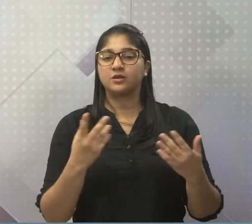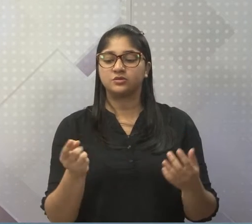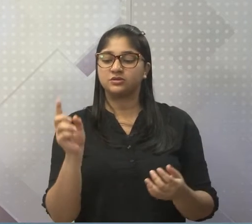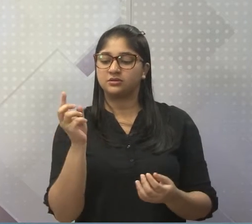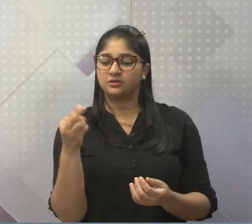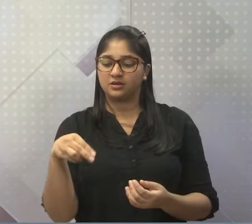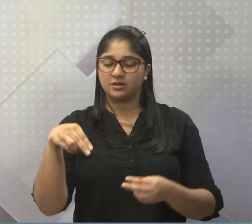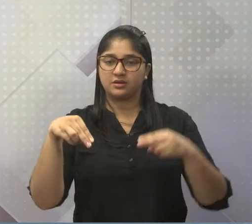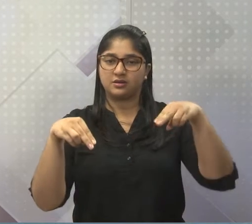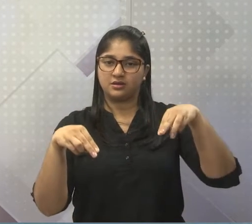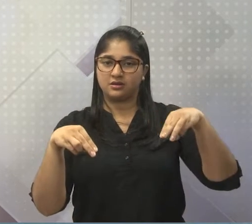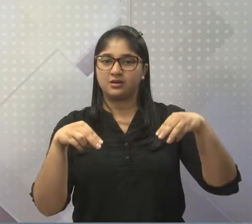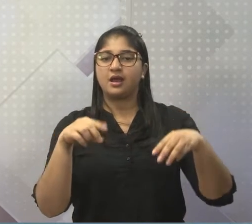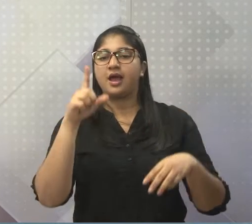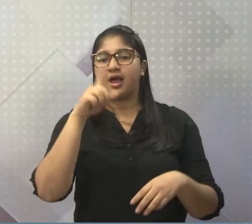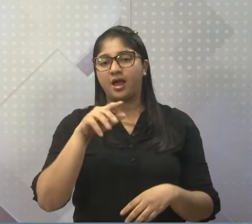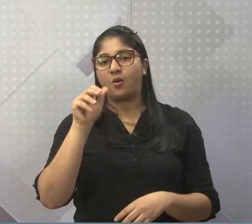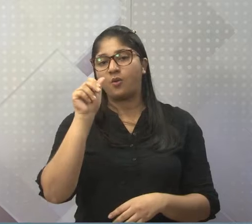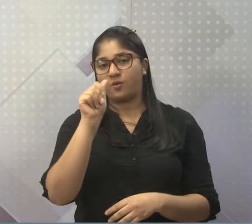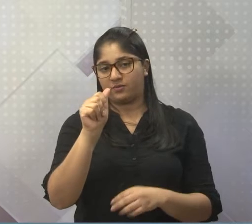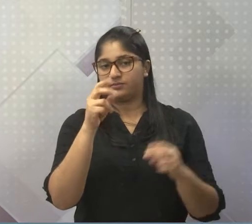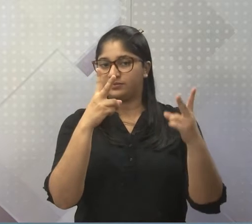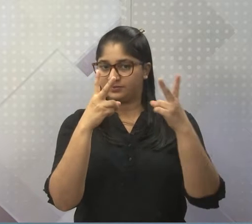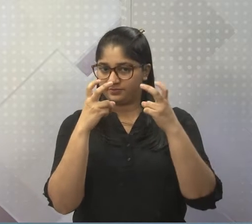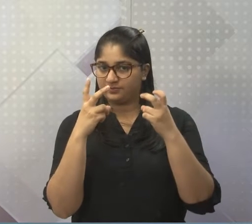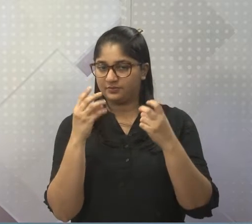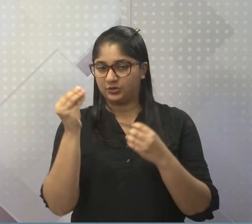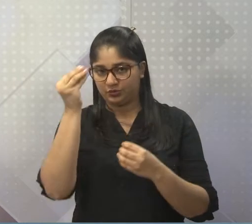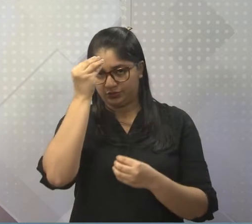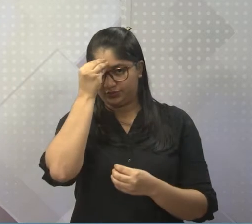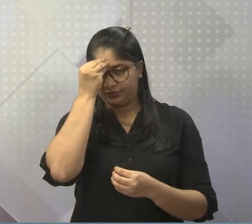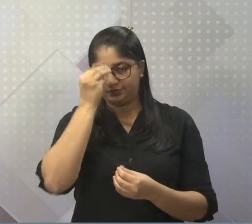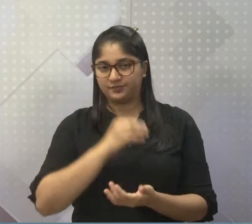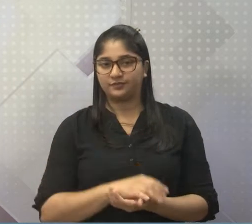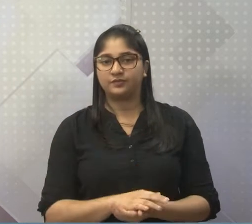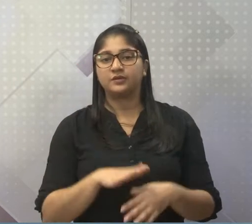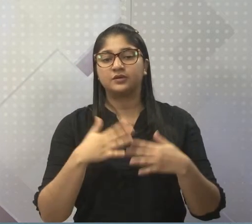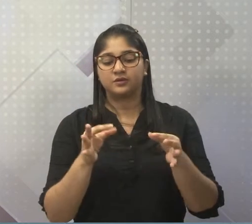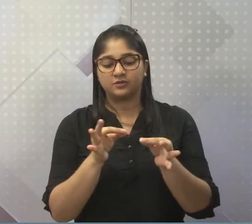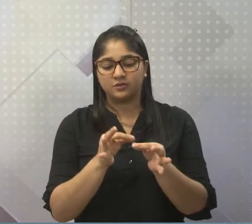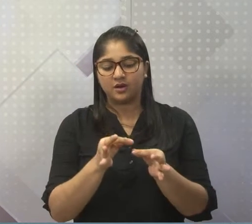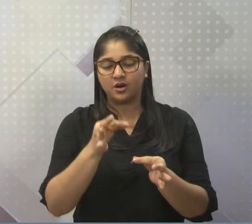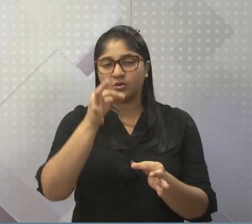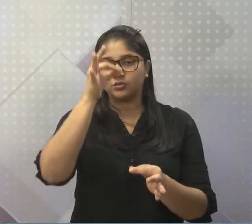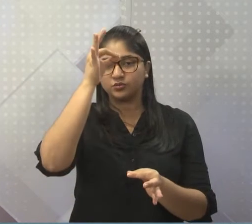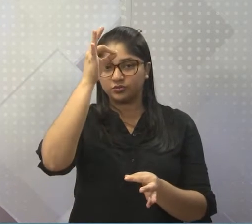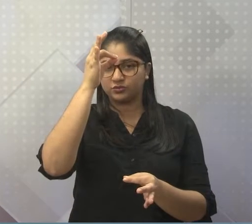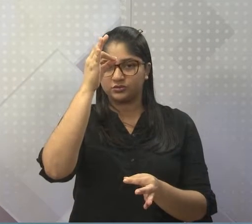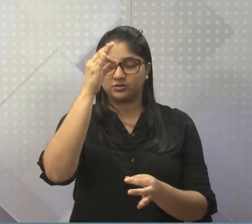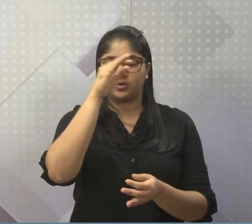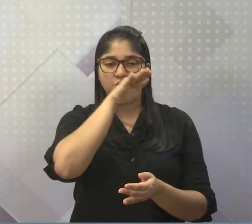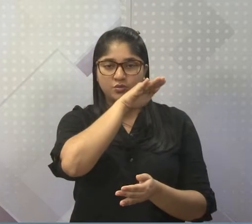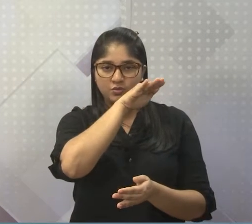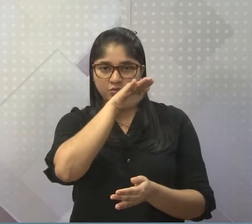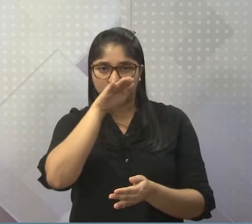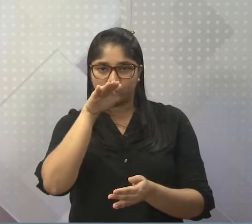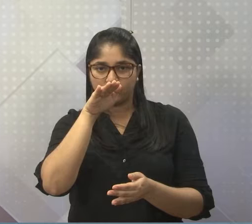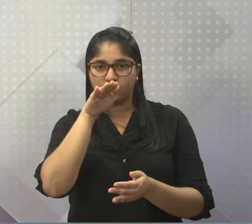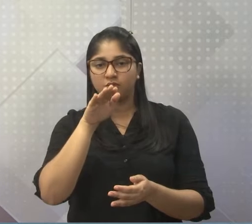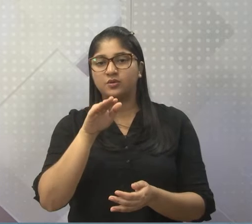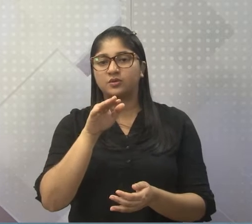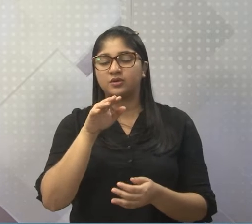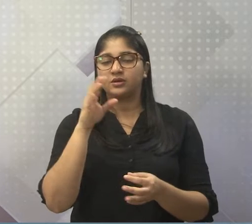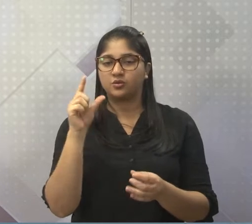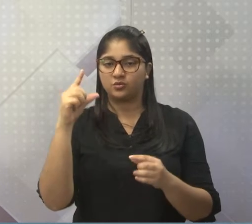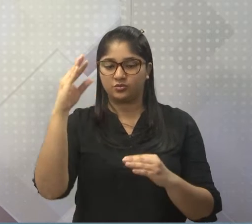me dão o lado A. Percebam isso. Eu peguei a minha altura, dividi em duas partes e